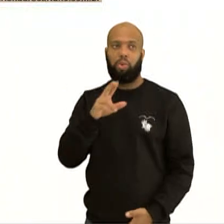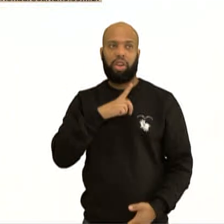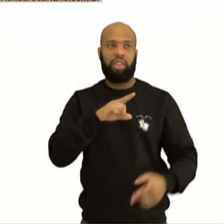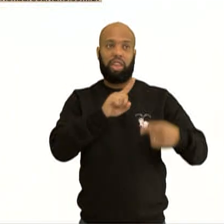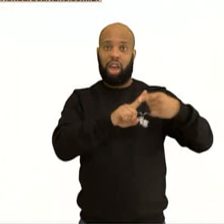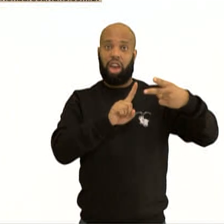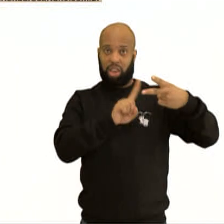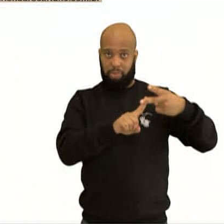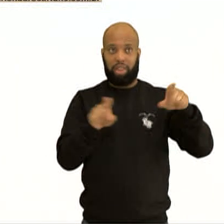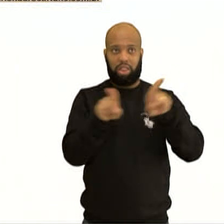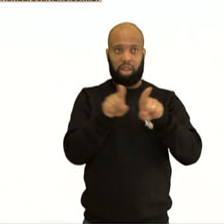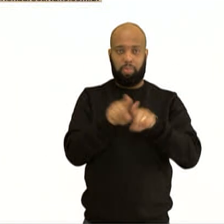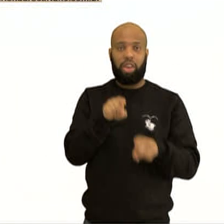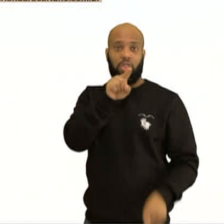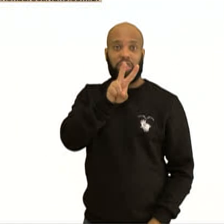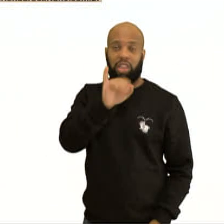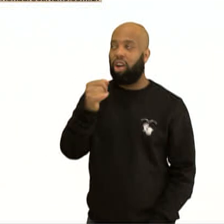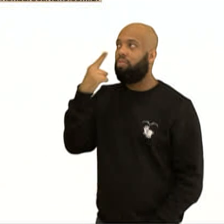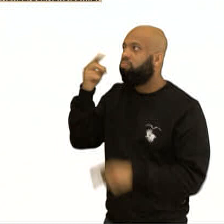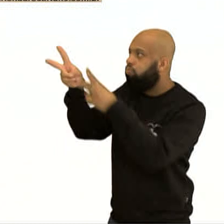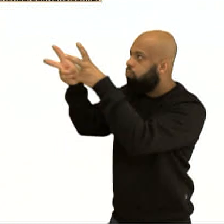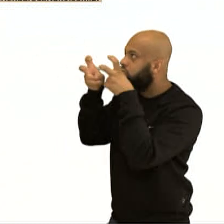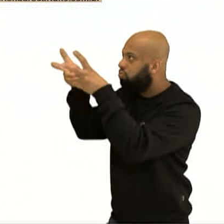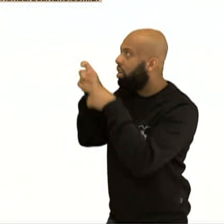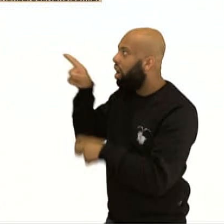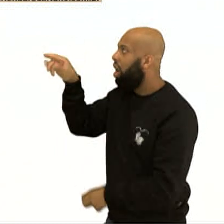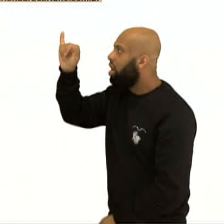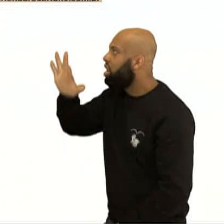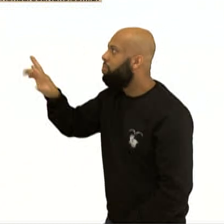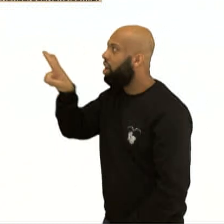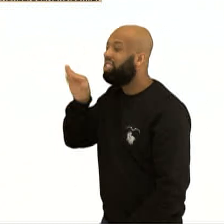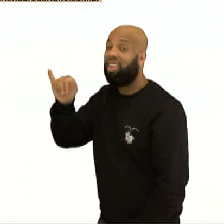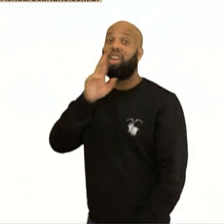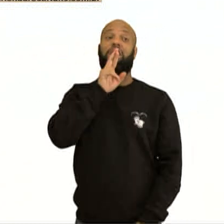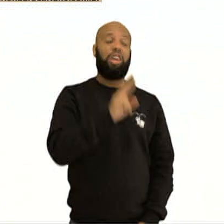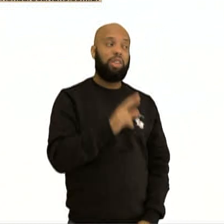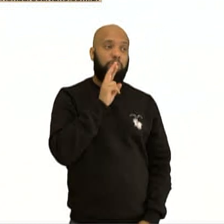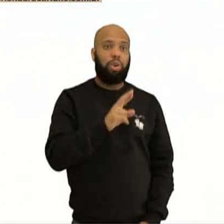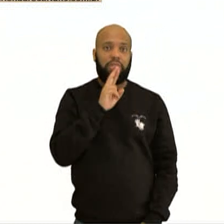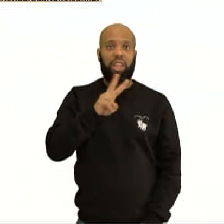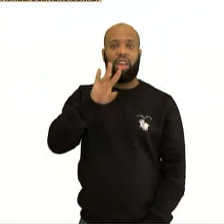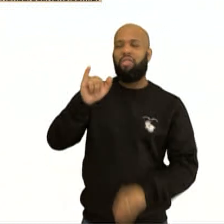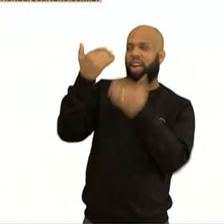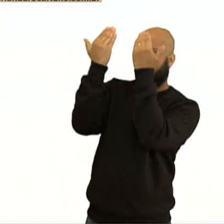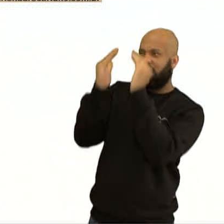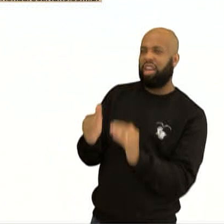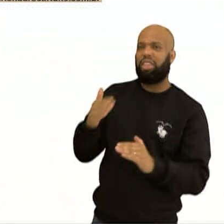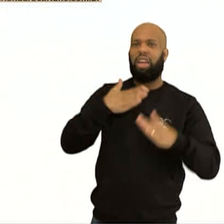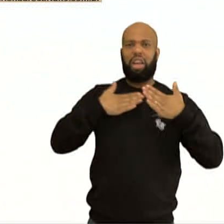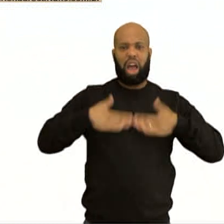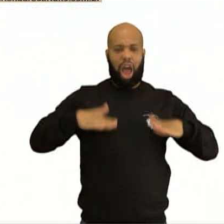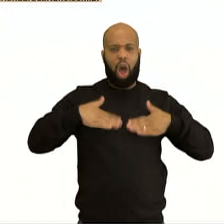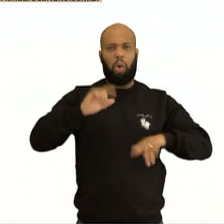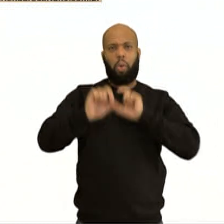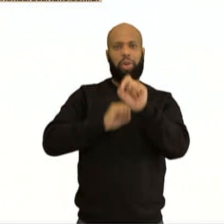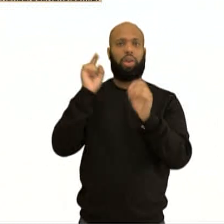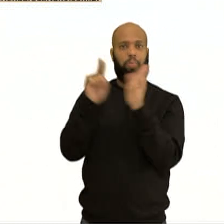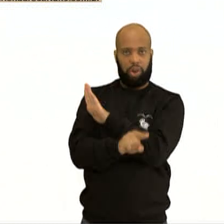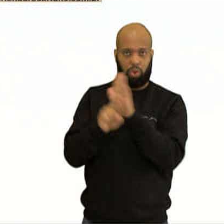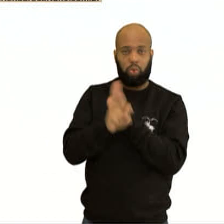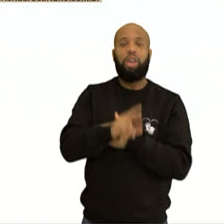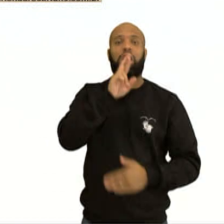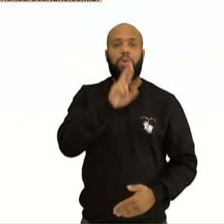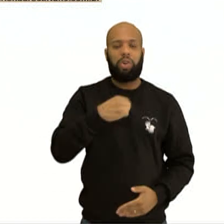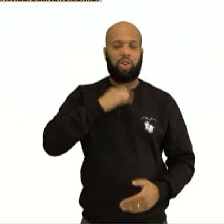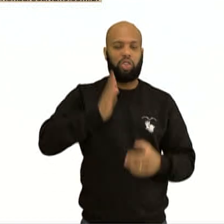letra B. Vocês vão observar a imagem, vão responder. Analisem com cuidado o que está sendo perguntado,